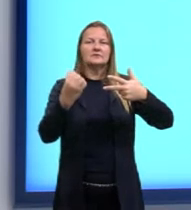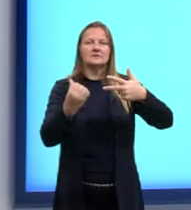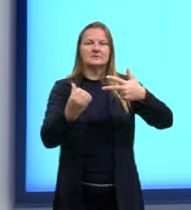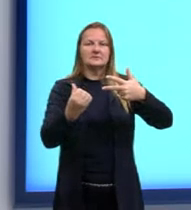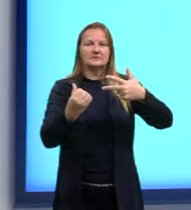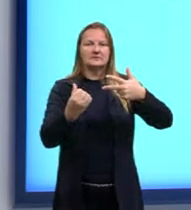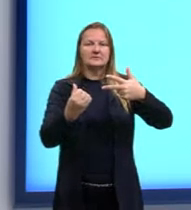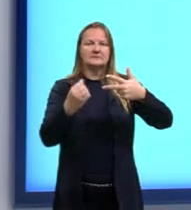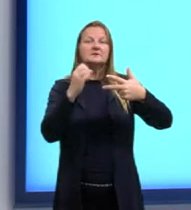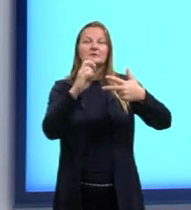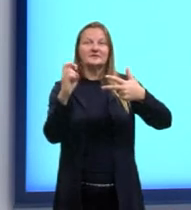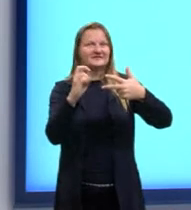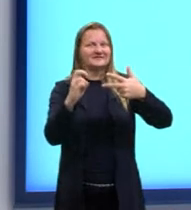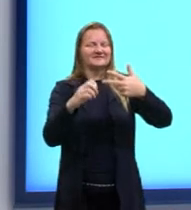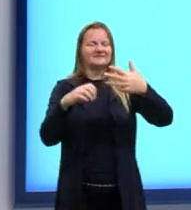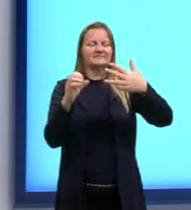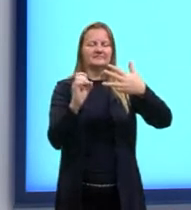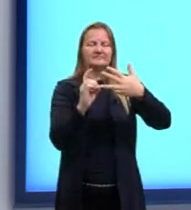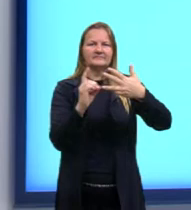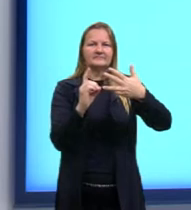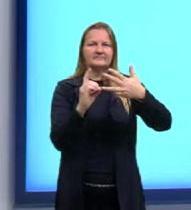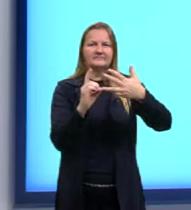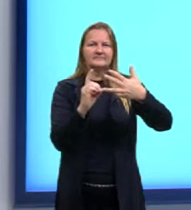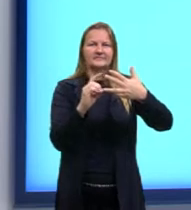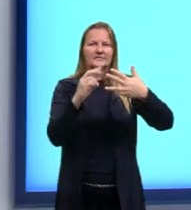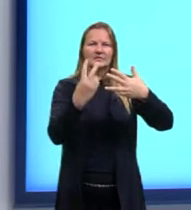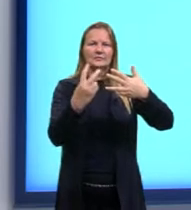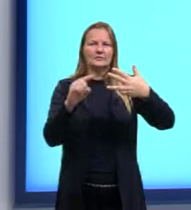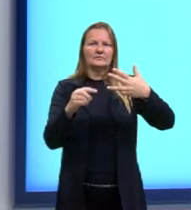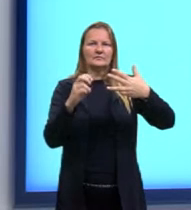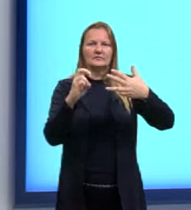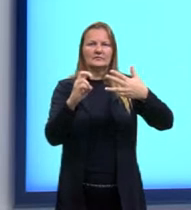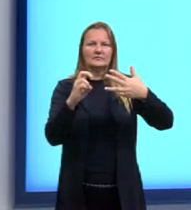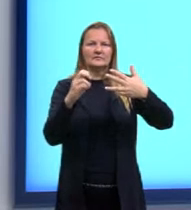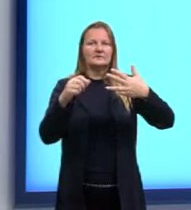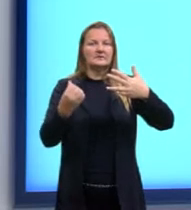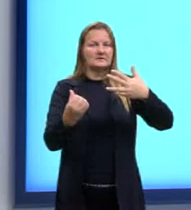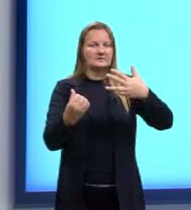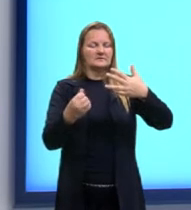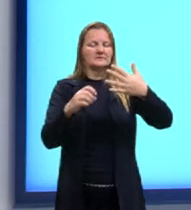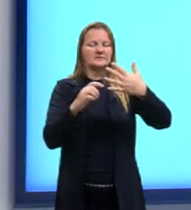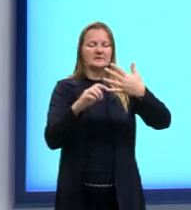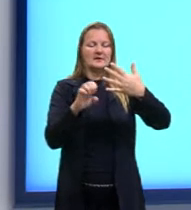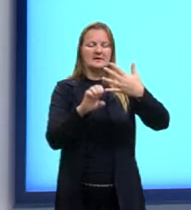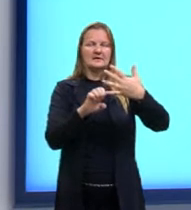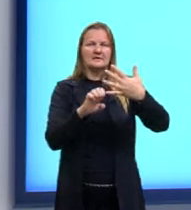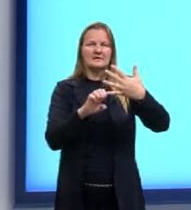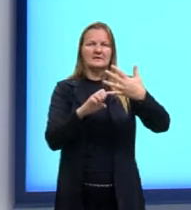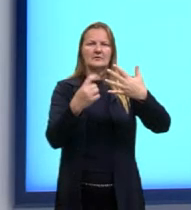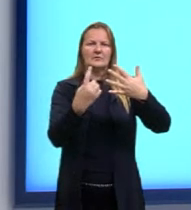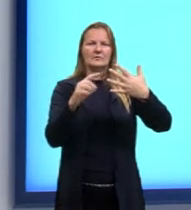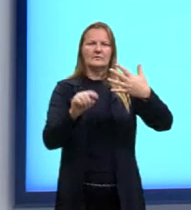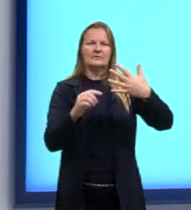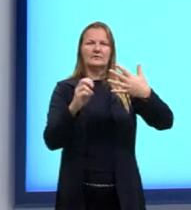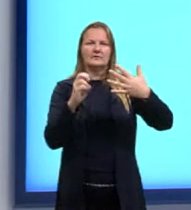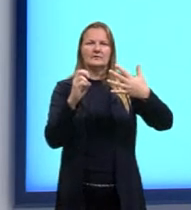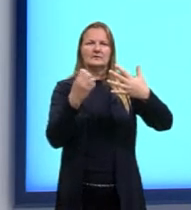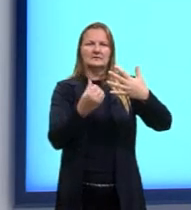6,55 letra D 2,56 e letra e